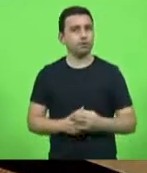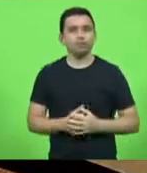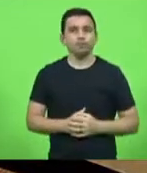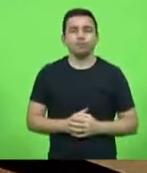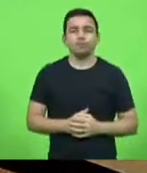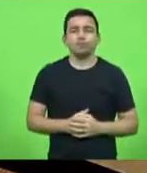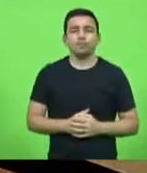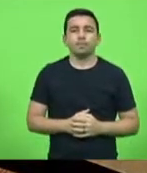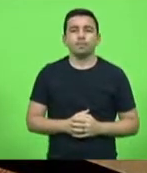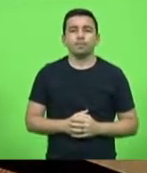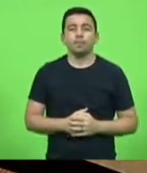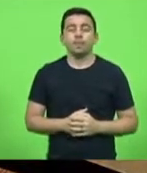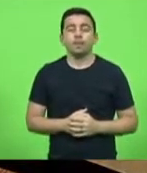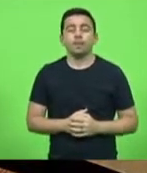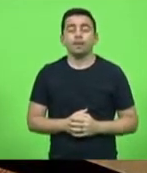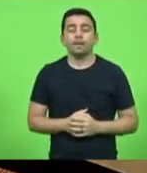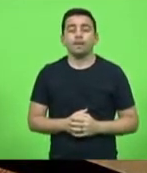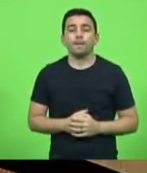e